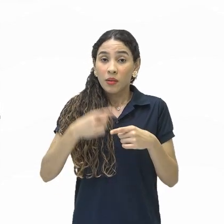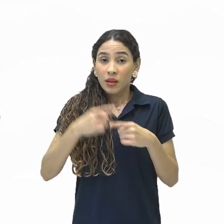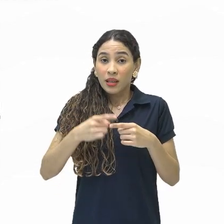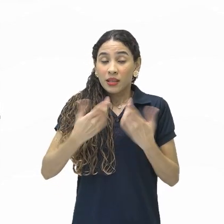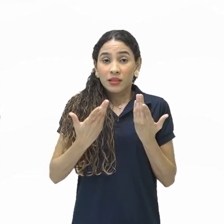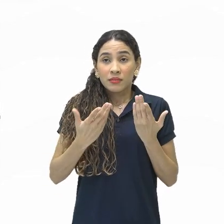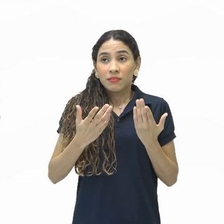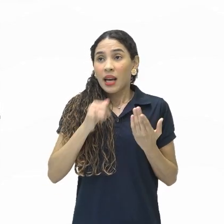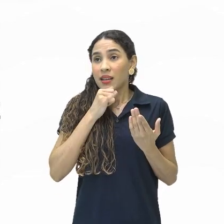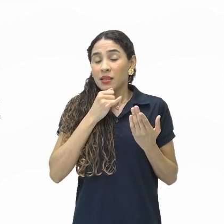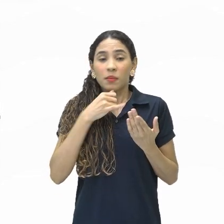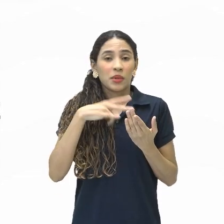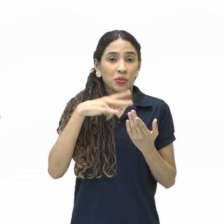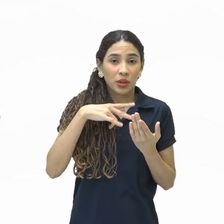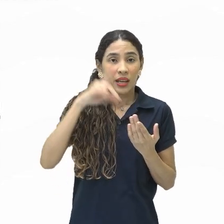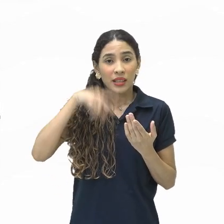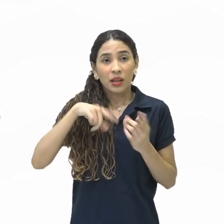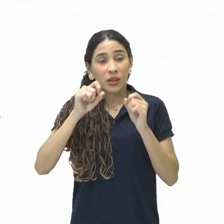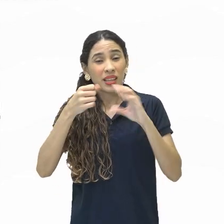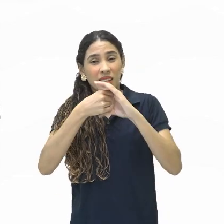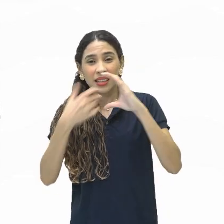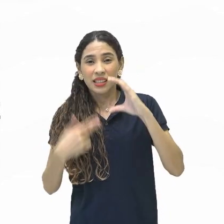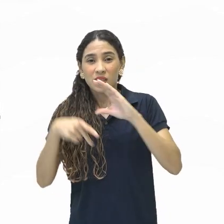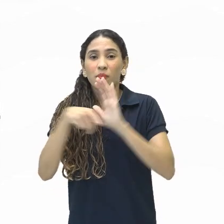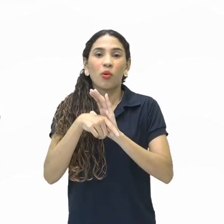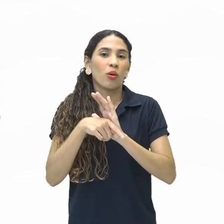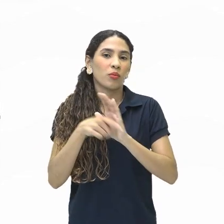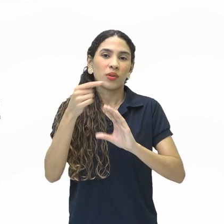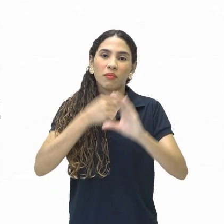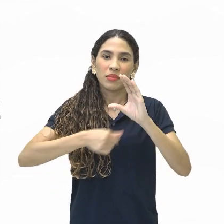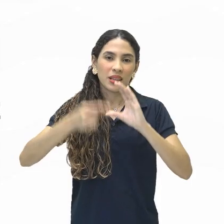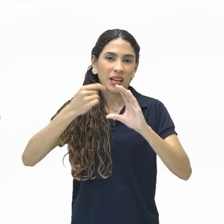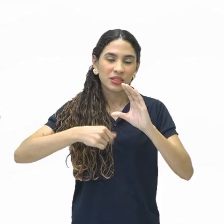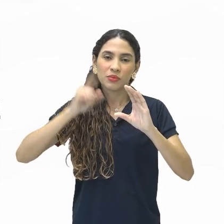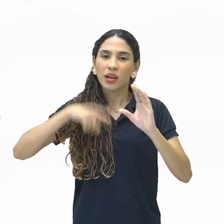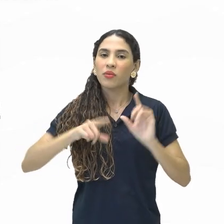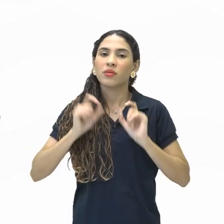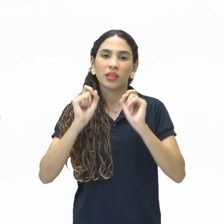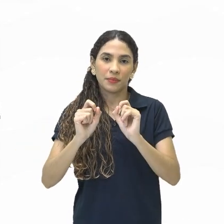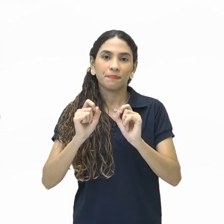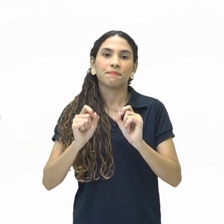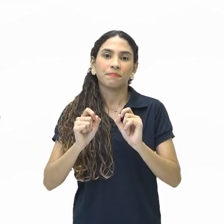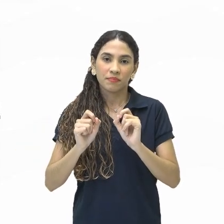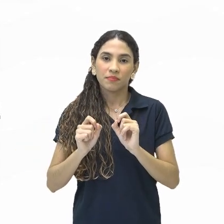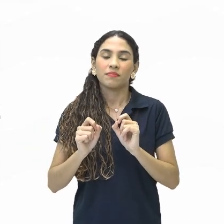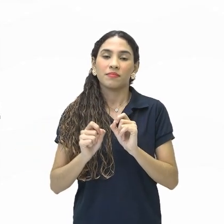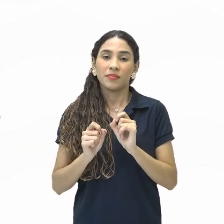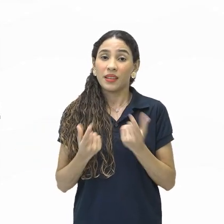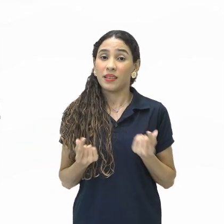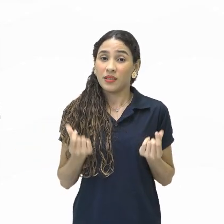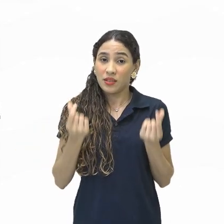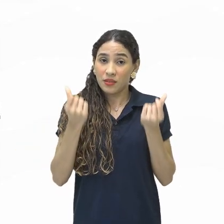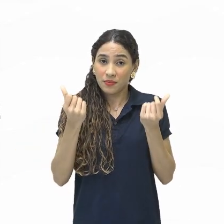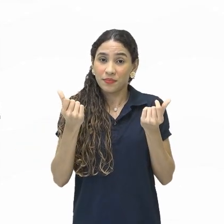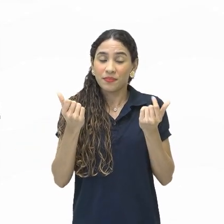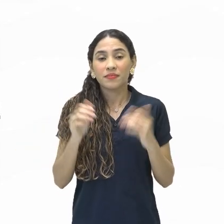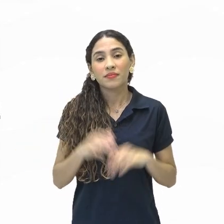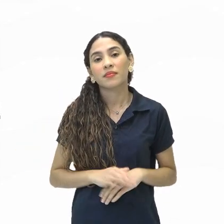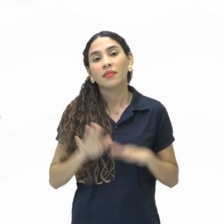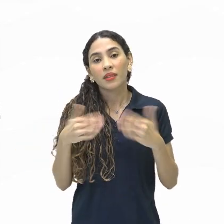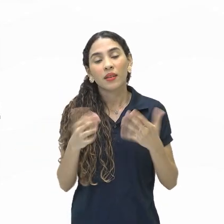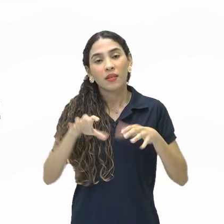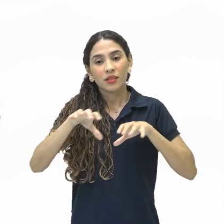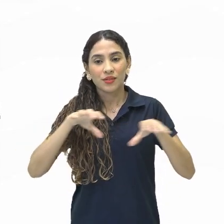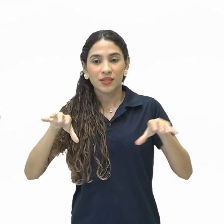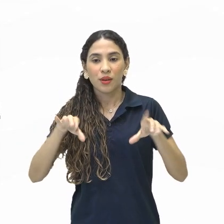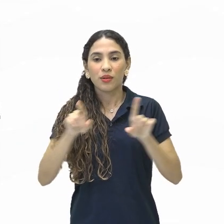propriedade privada, né, que é uma característica do próprio capitalismo, ela é em busca do lucro. Então, essa